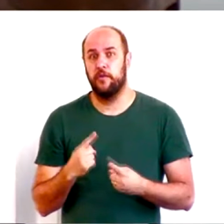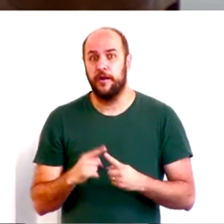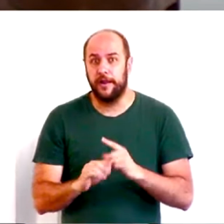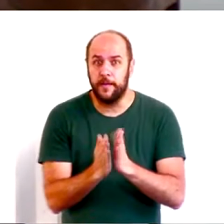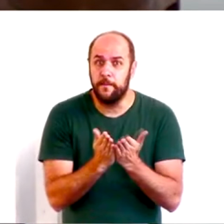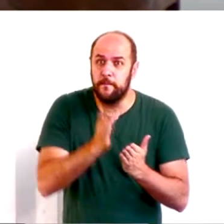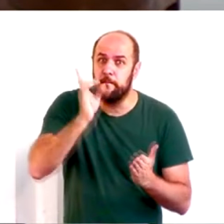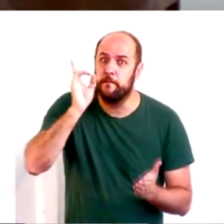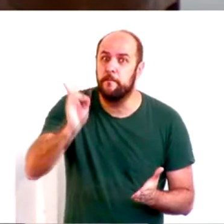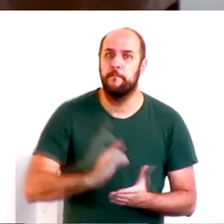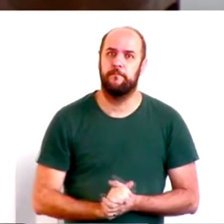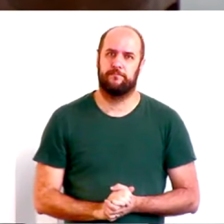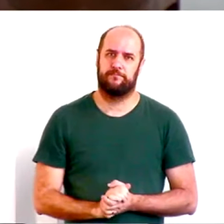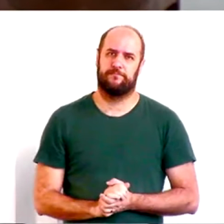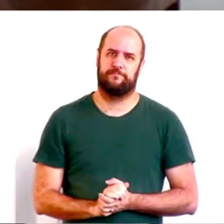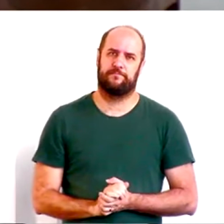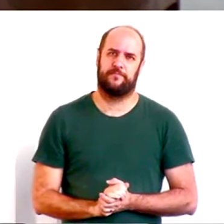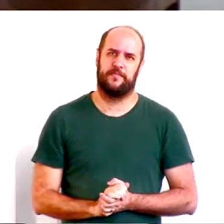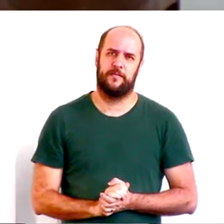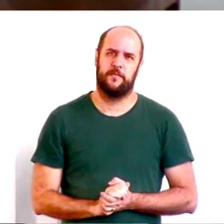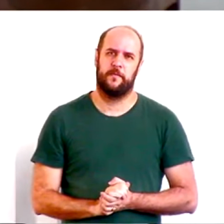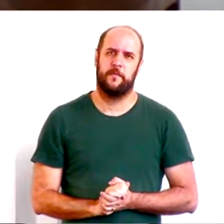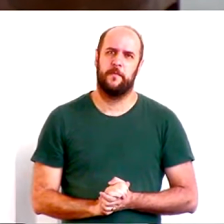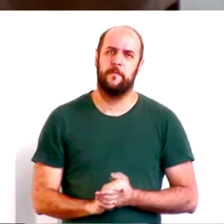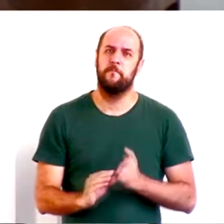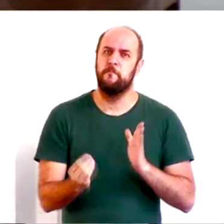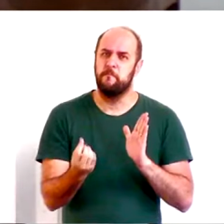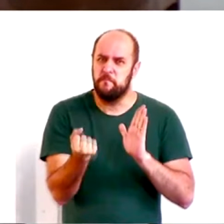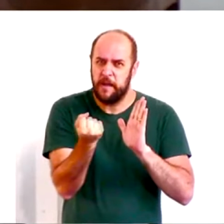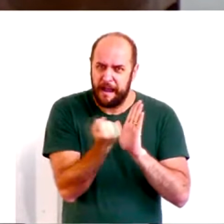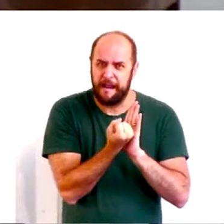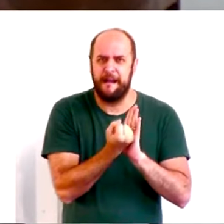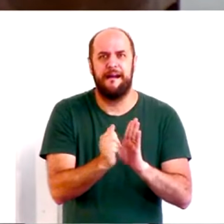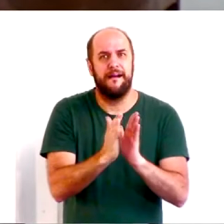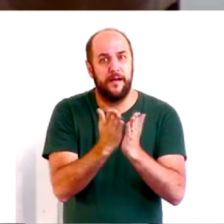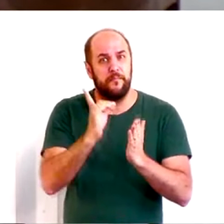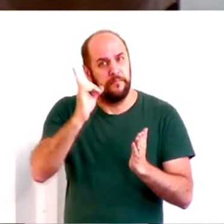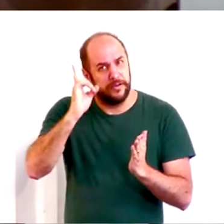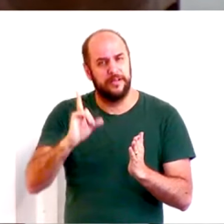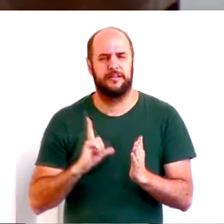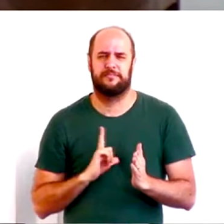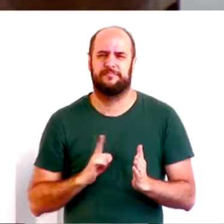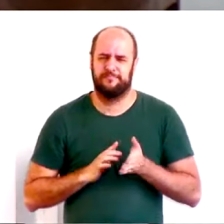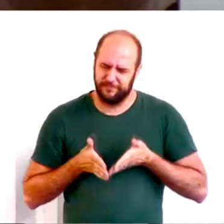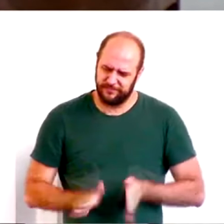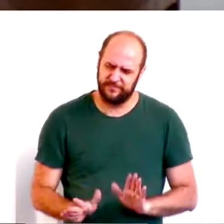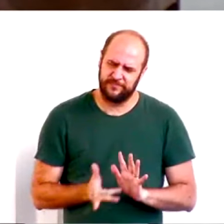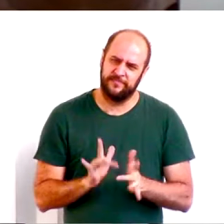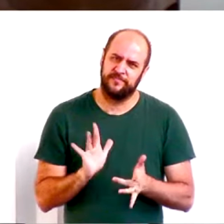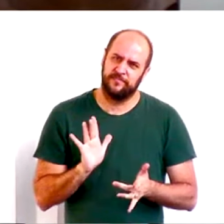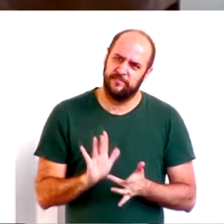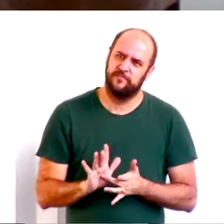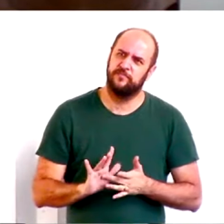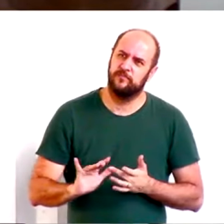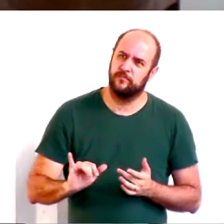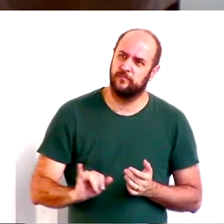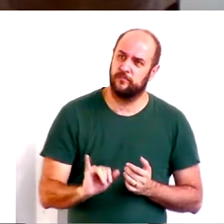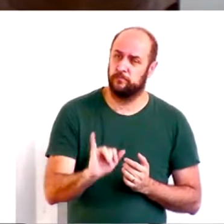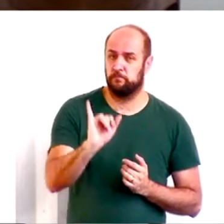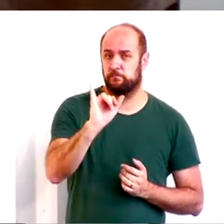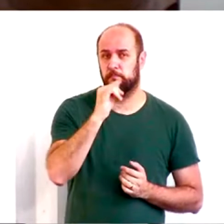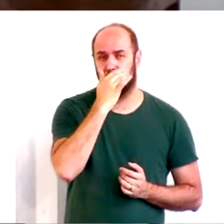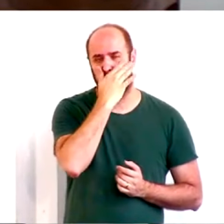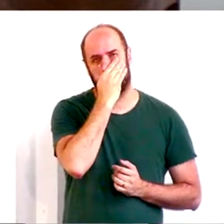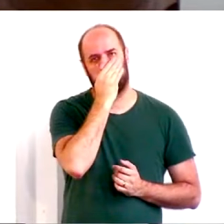é um fato Cristão porque é um fato bíblico o nascimento do Senhor Jesus Cristo é relatado em detalhes